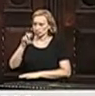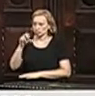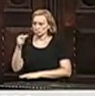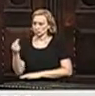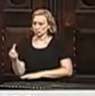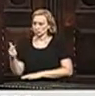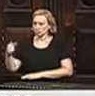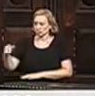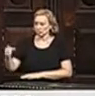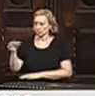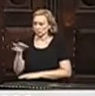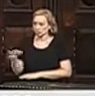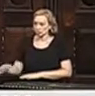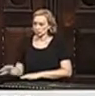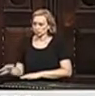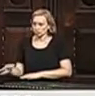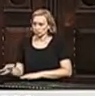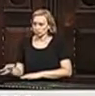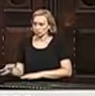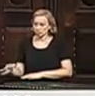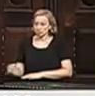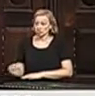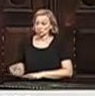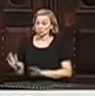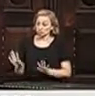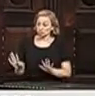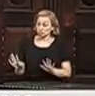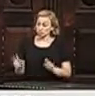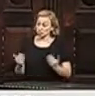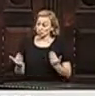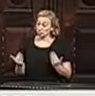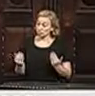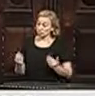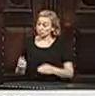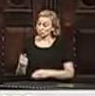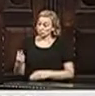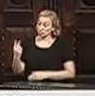567%. Logo, o valor médio é